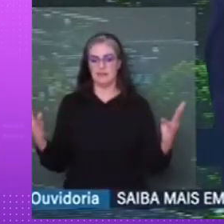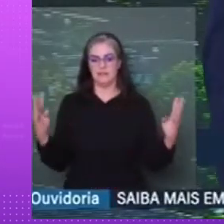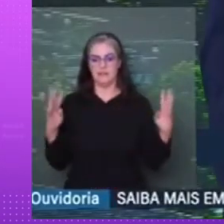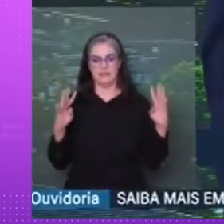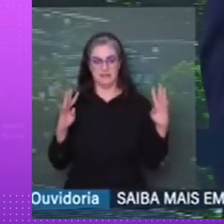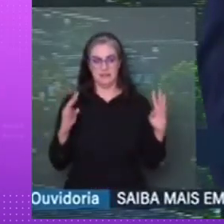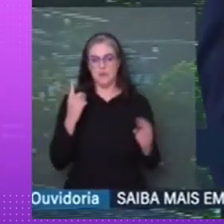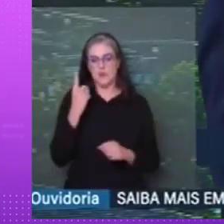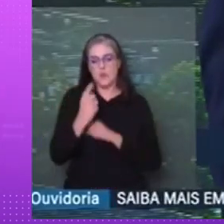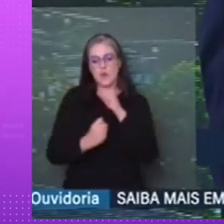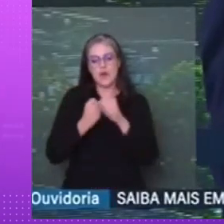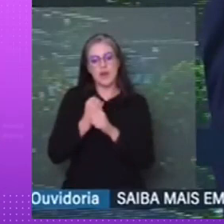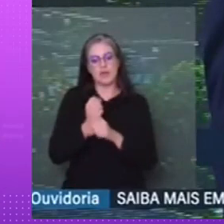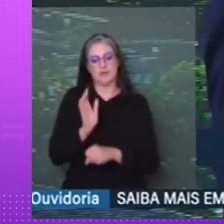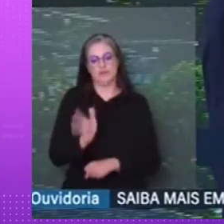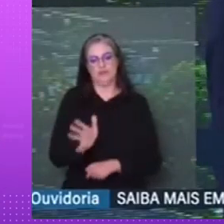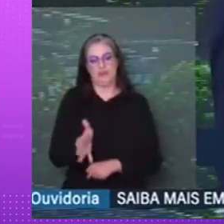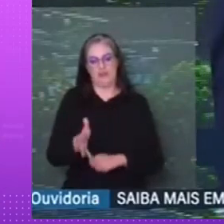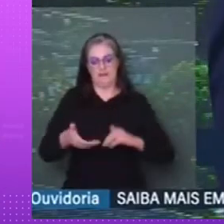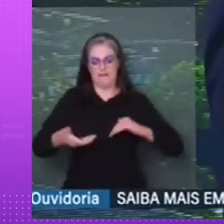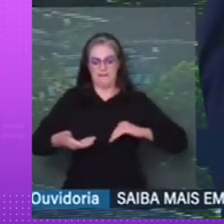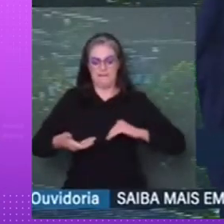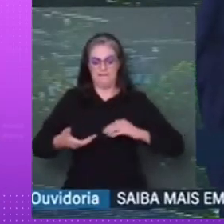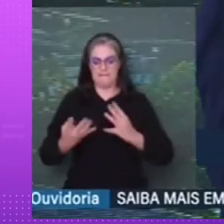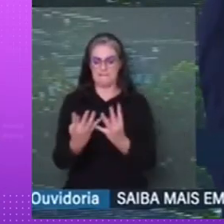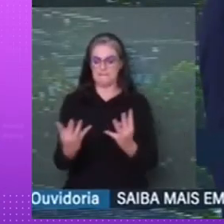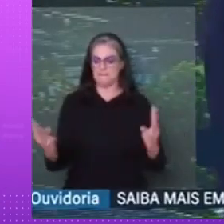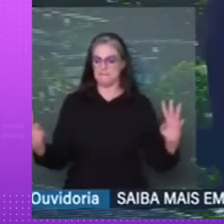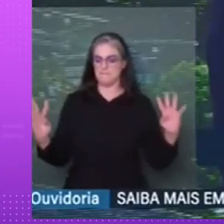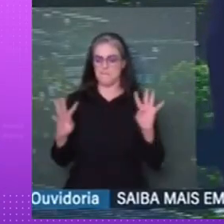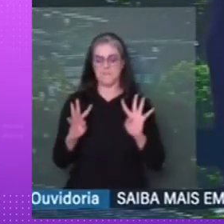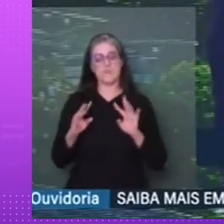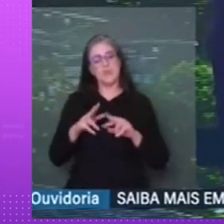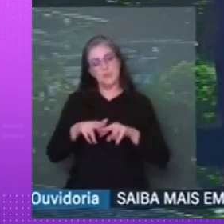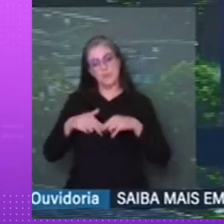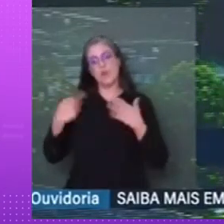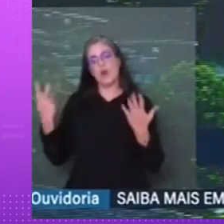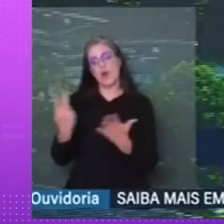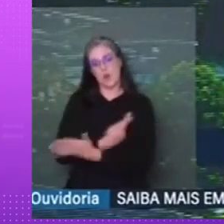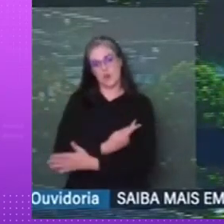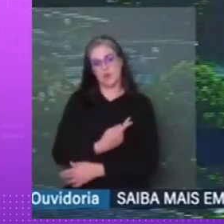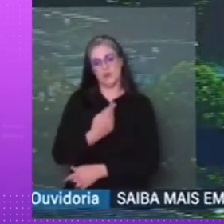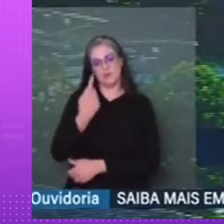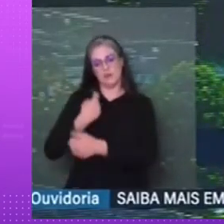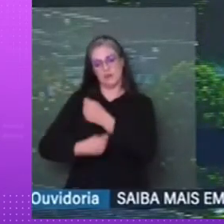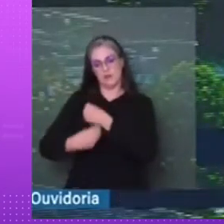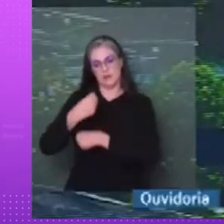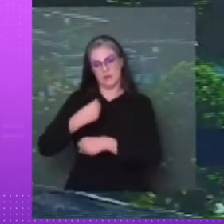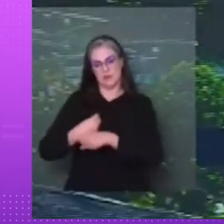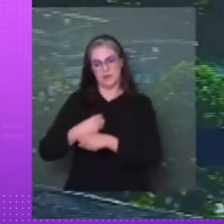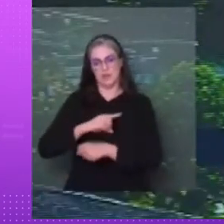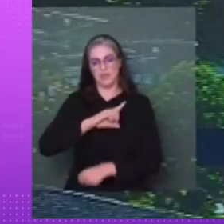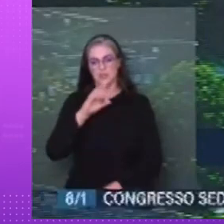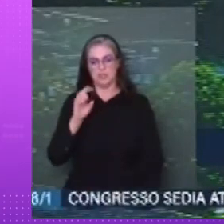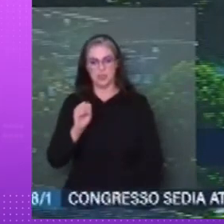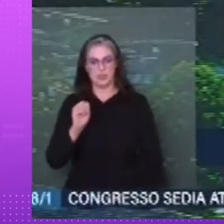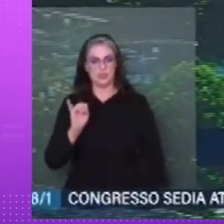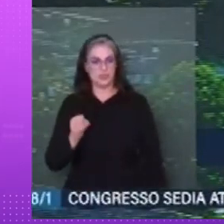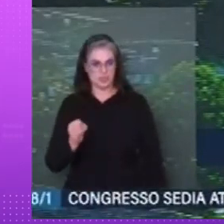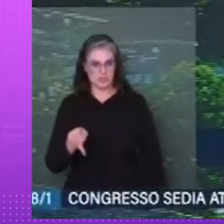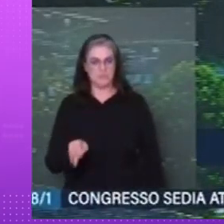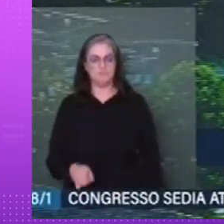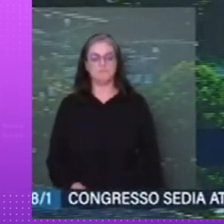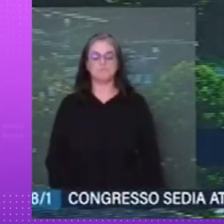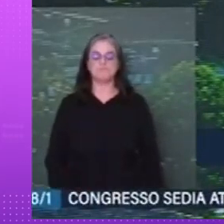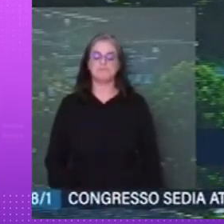sobre regulamentação das redes sociais. Tem sido também uma tecla que o ministro bate bastante aí. Tem o Anderson Tosta, que está participando aqui com a gente,